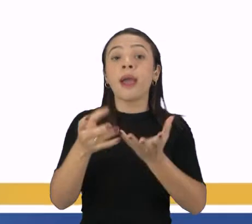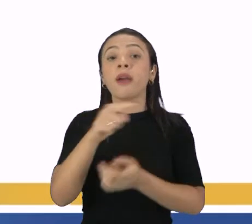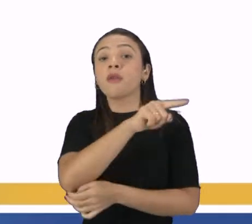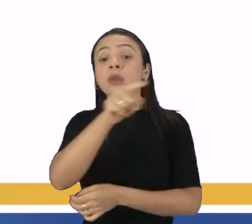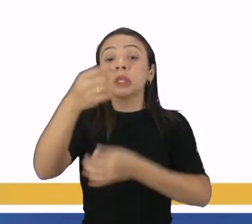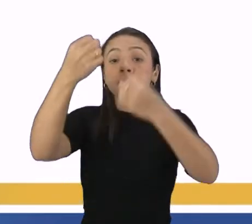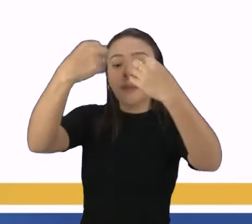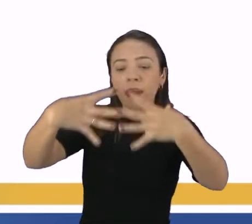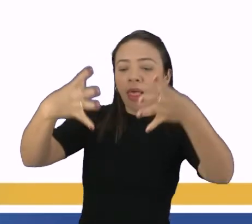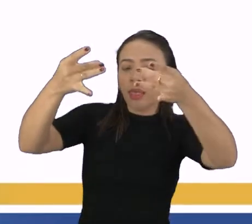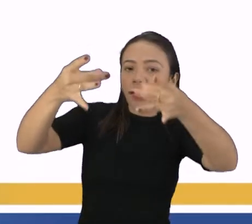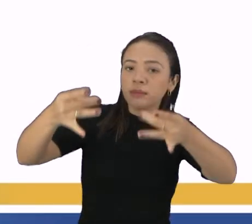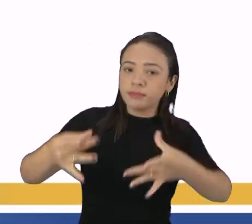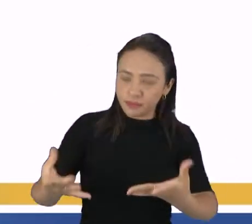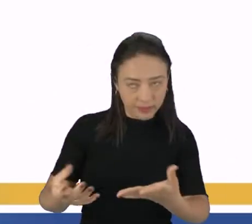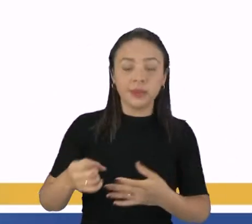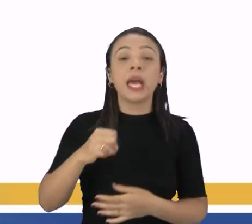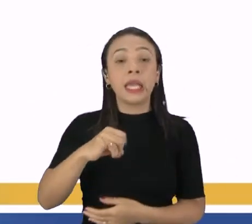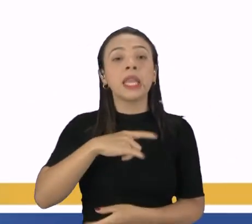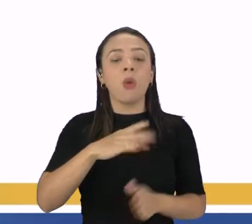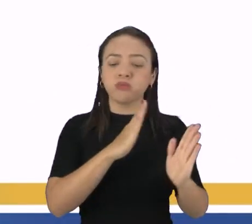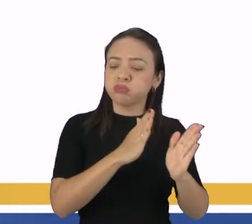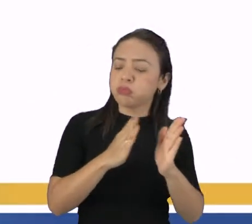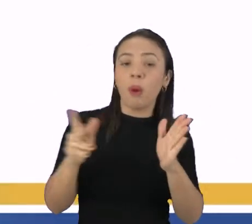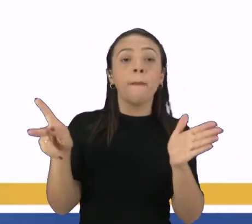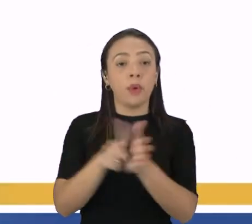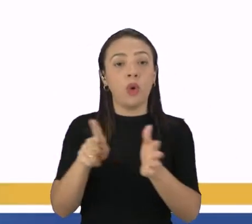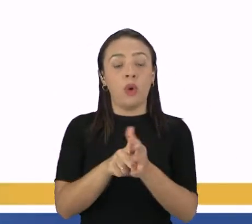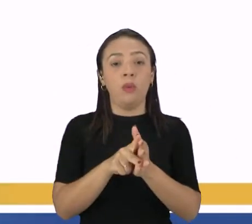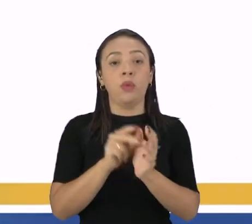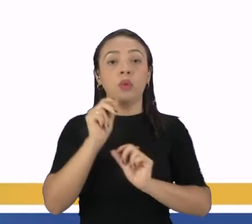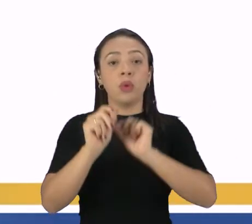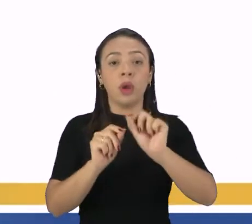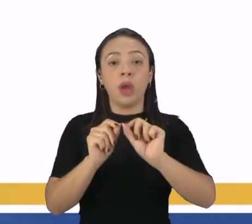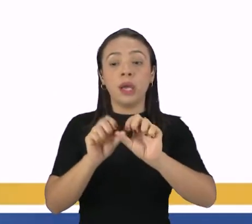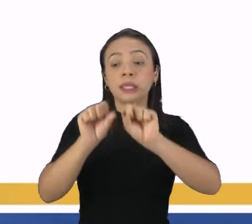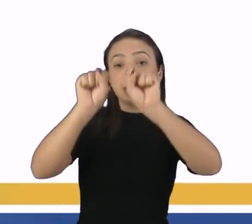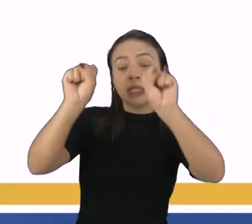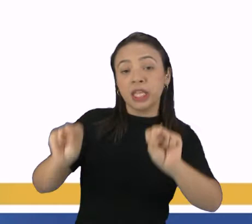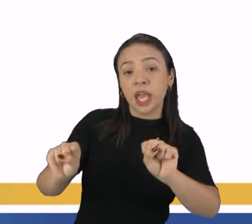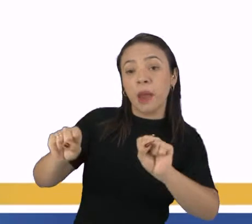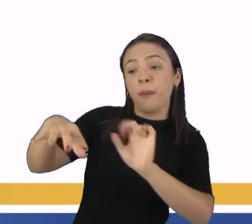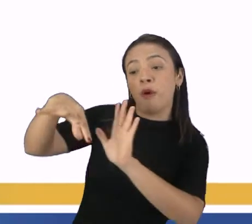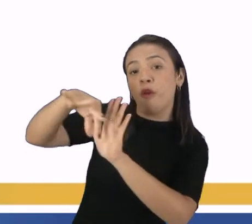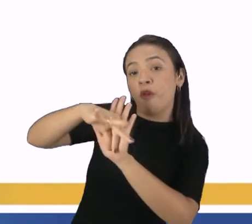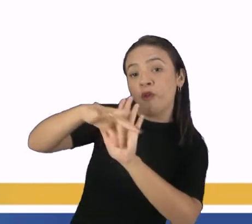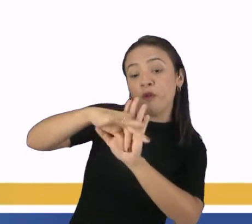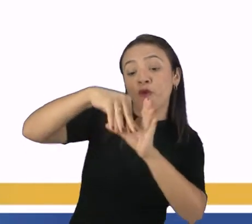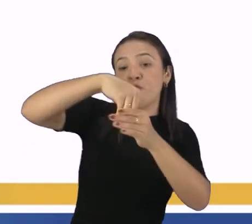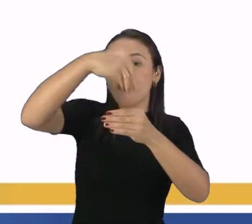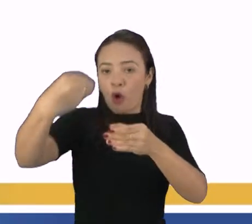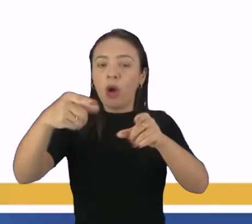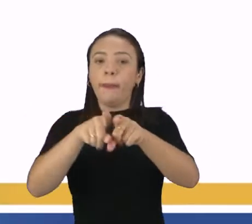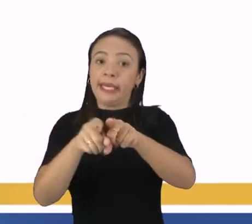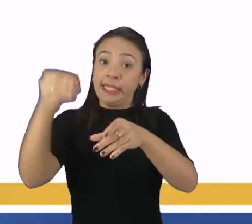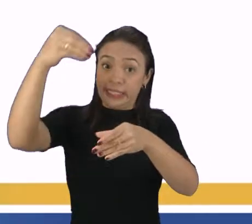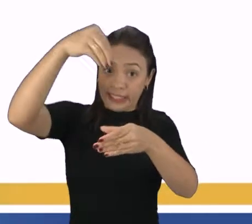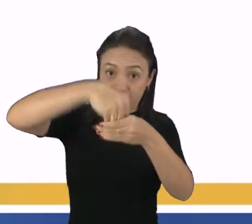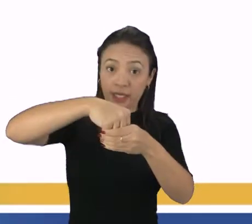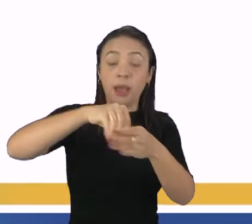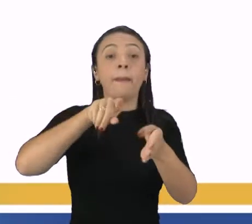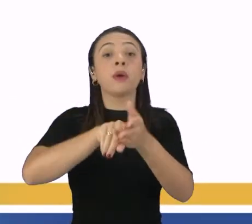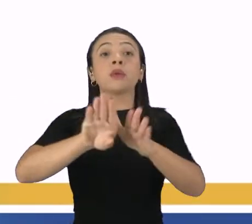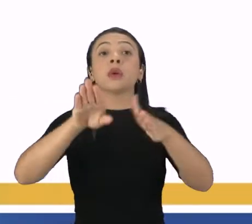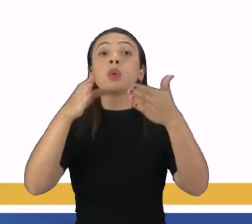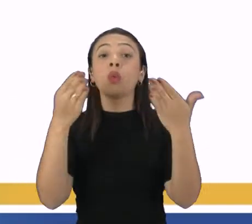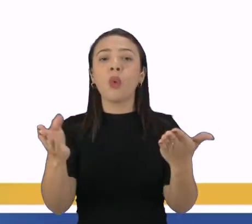descrever, já que existe uma divisão básica entre órgãos do sistema reprodutor feminino internos e externos, a questão